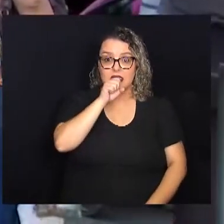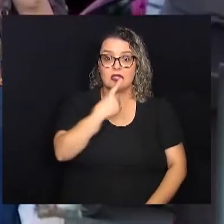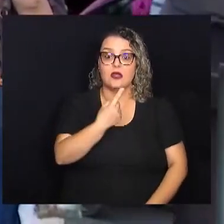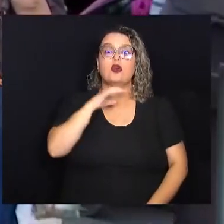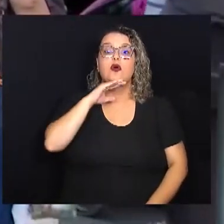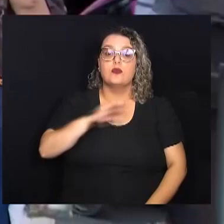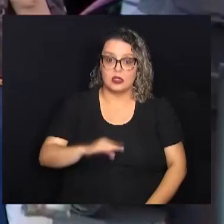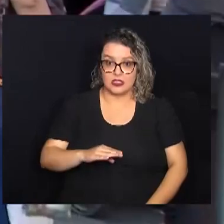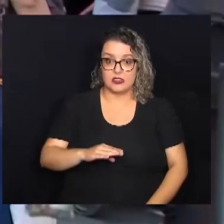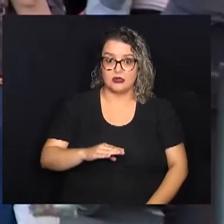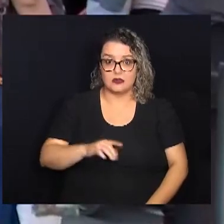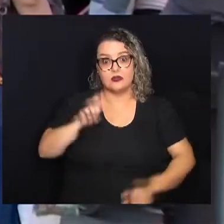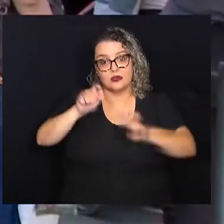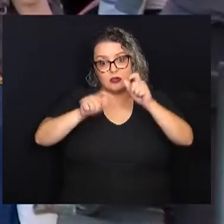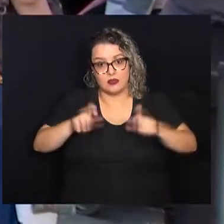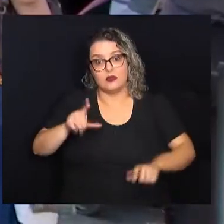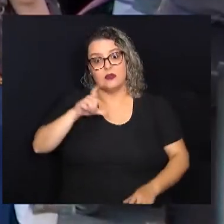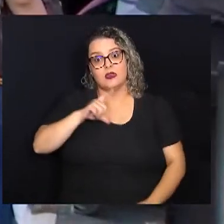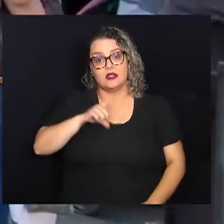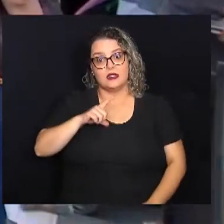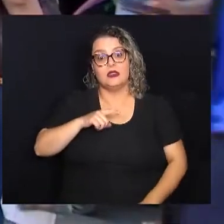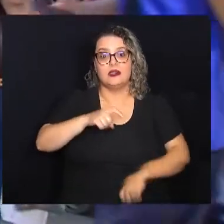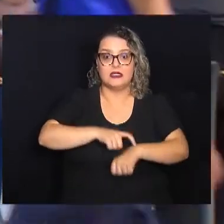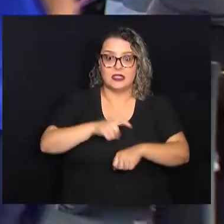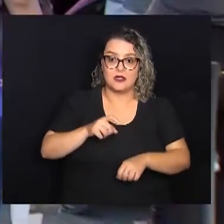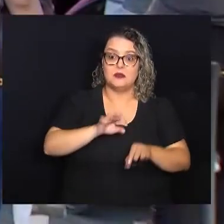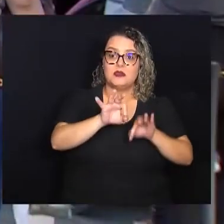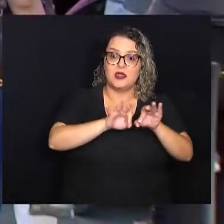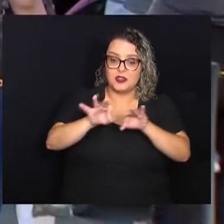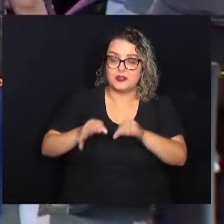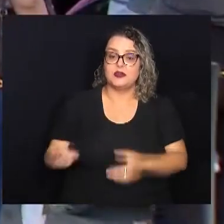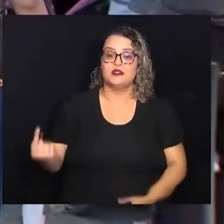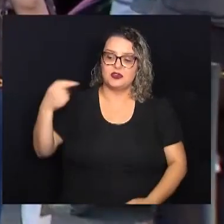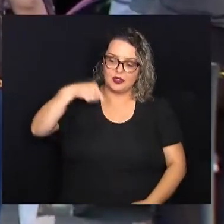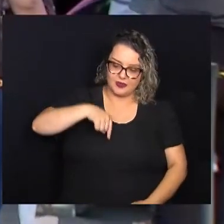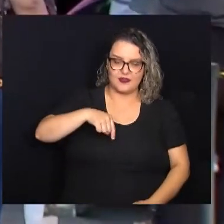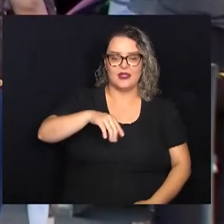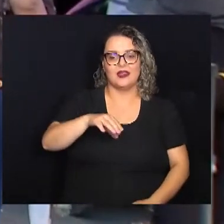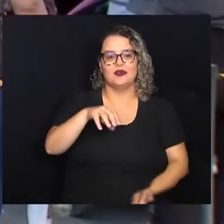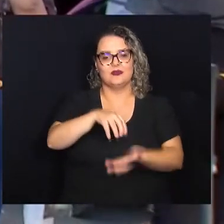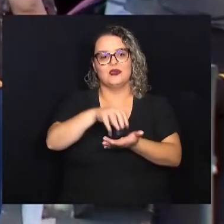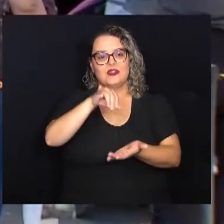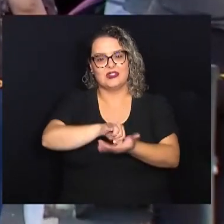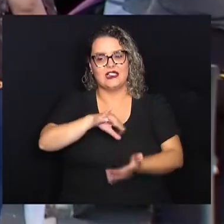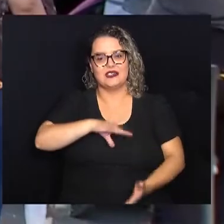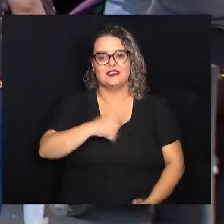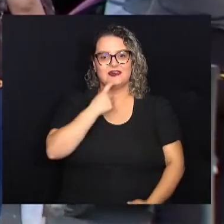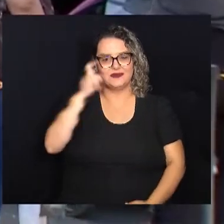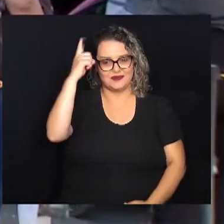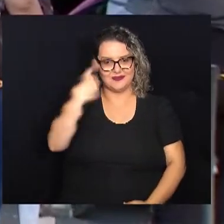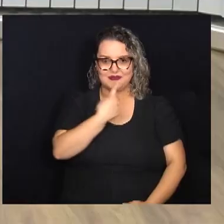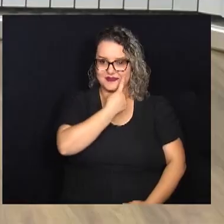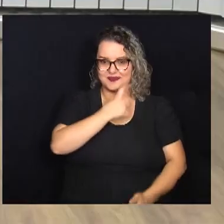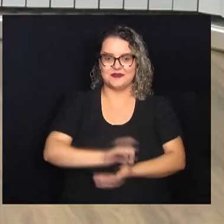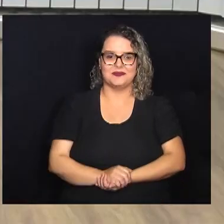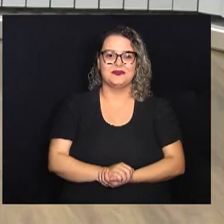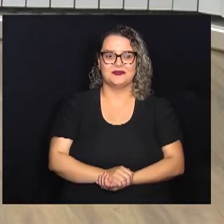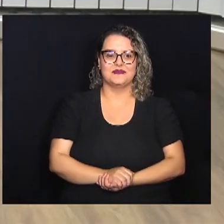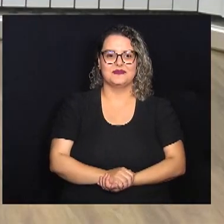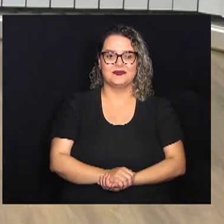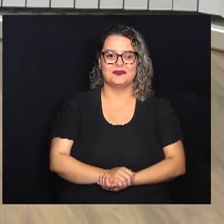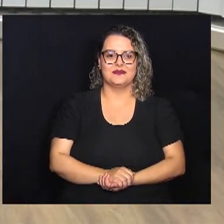13h. Então, o pessoal ainda tem, claro, tempo para se organizar e vir aqui para o centro da cidade. Mirna.